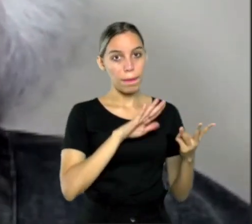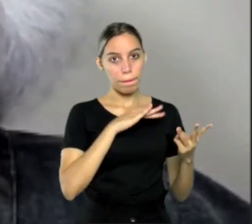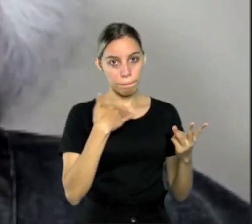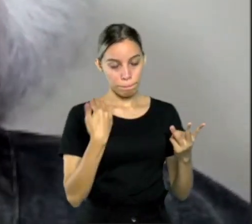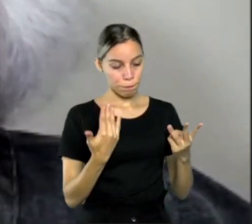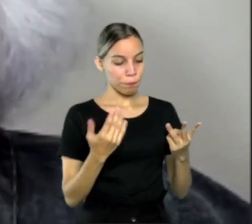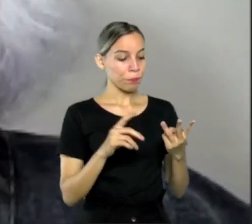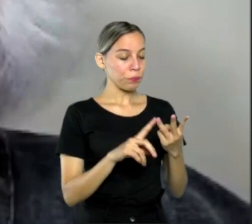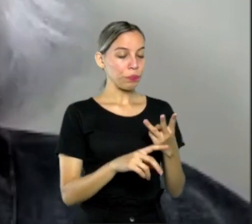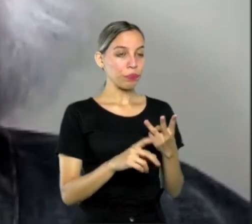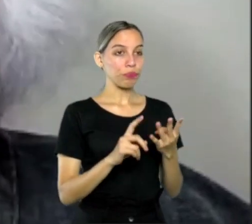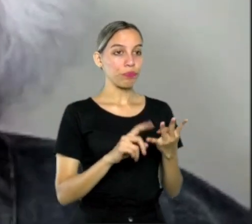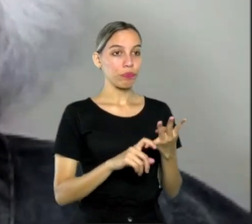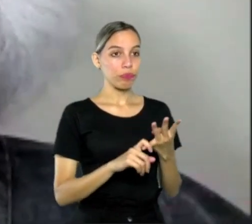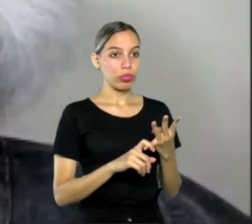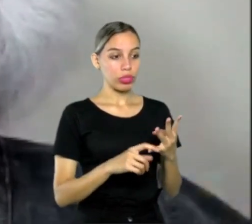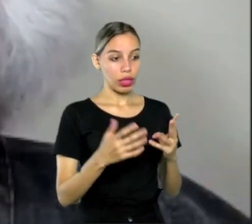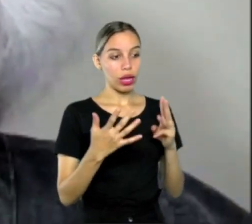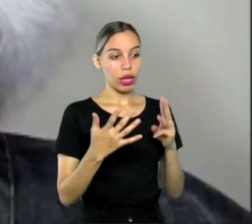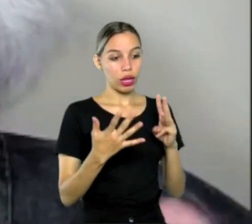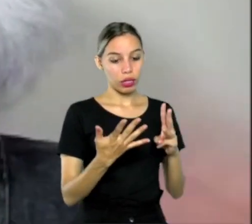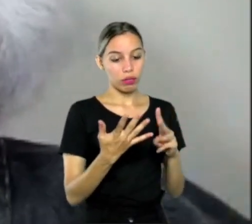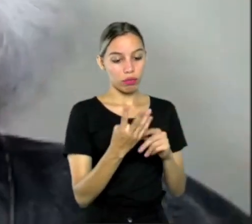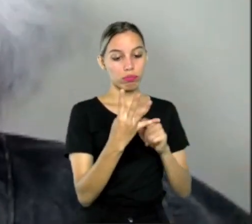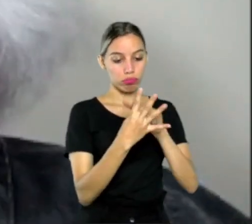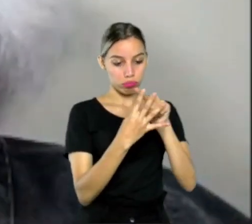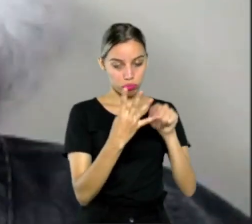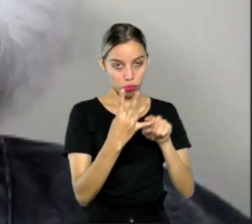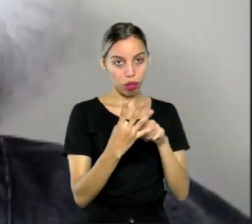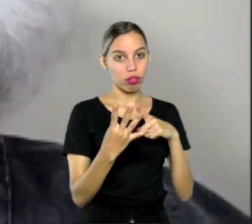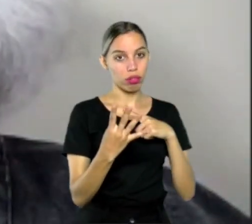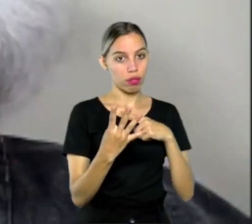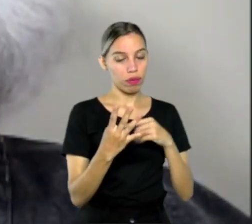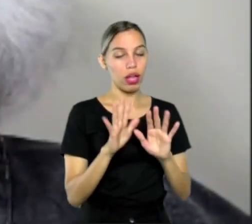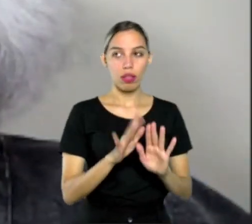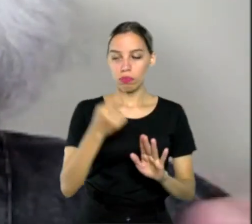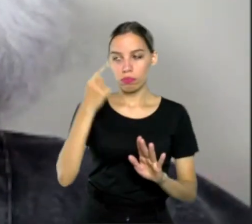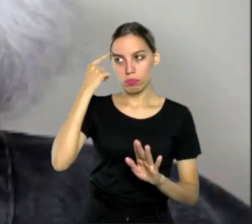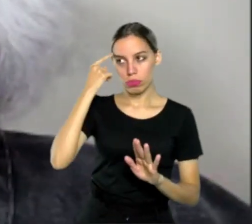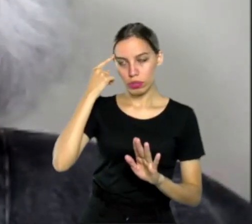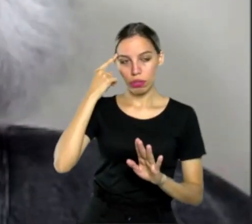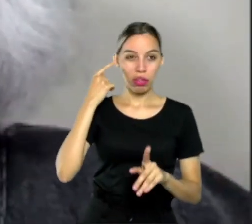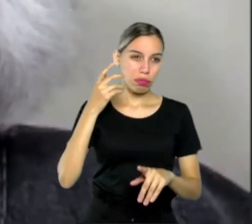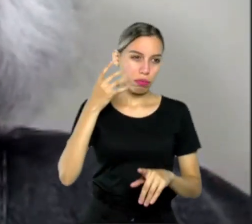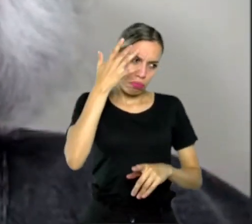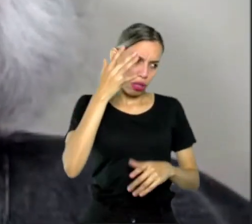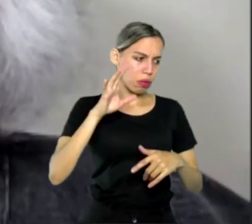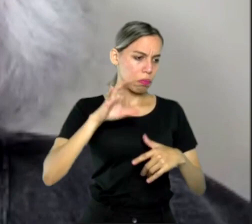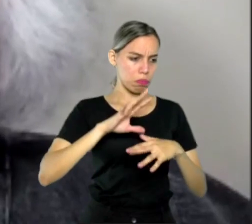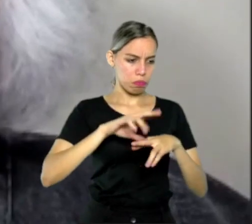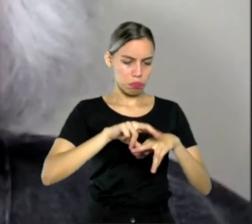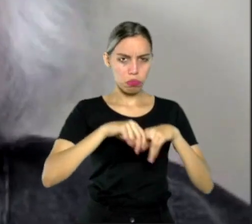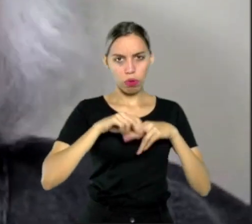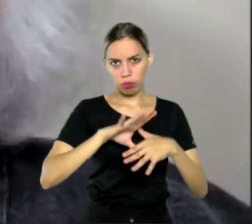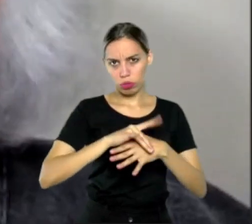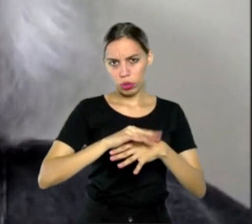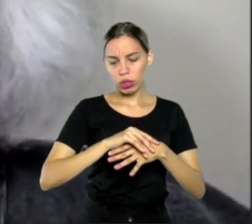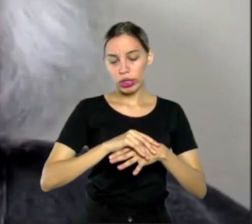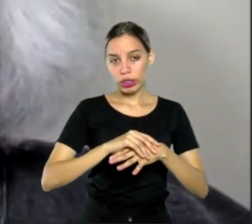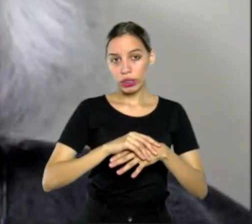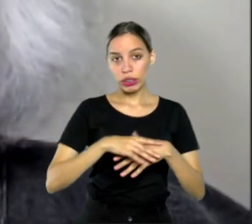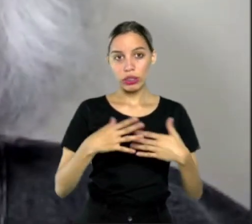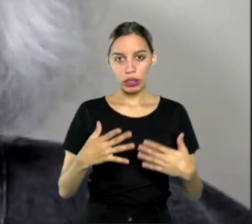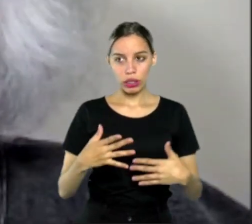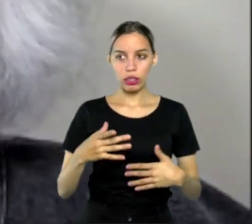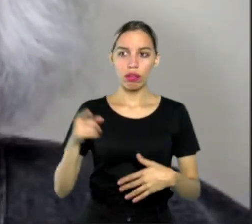trabalha por nós 2 remunerado, eu aqui trabalho por nós 2 cuidando das meninas, porque o salário de professora primária